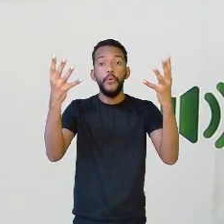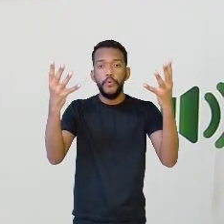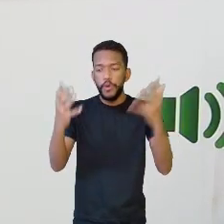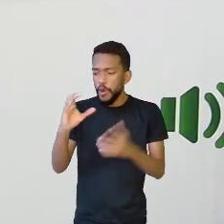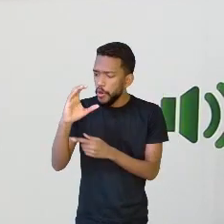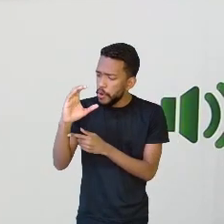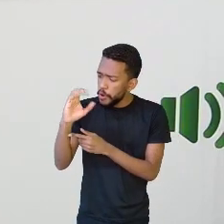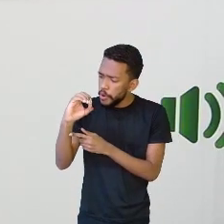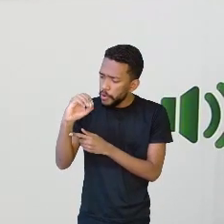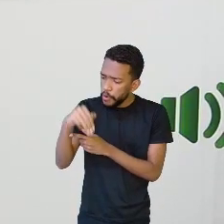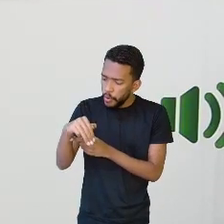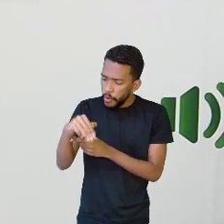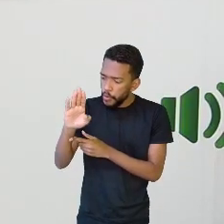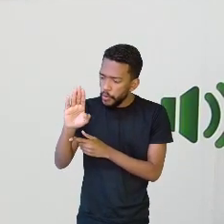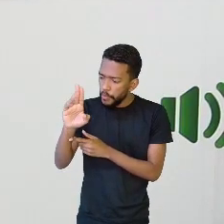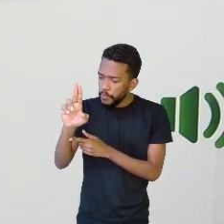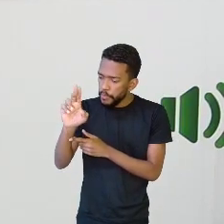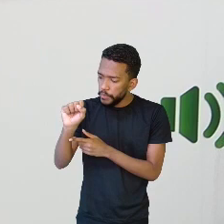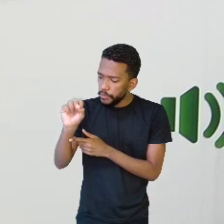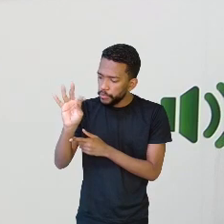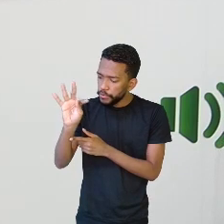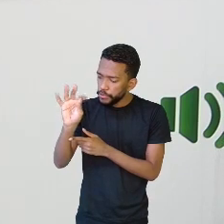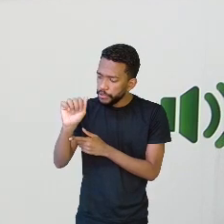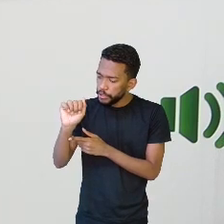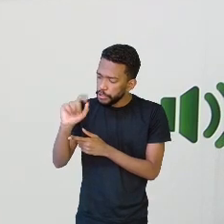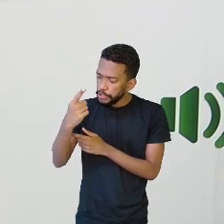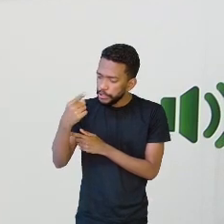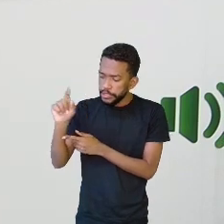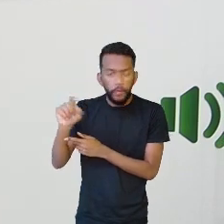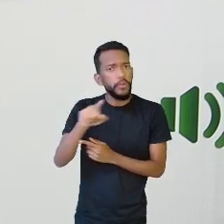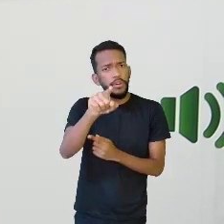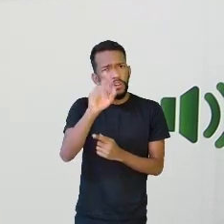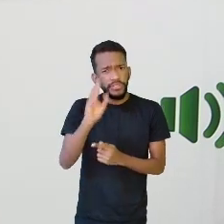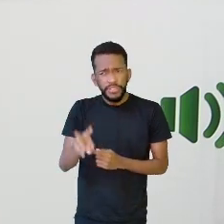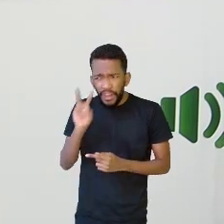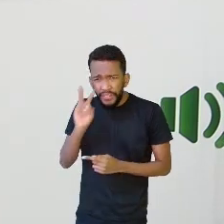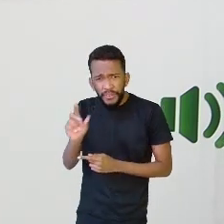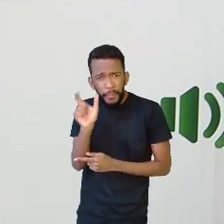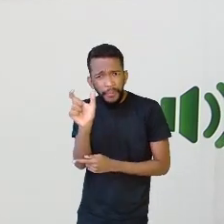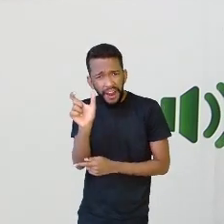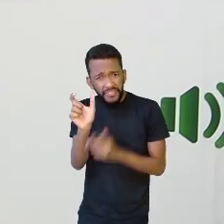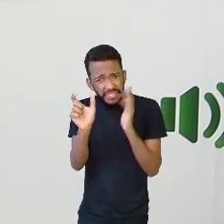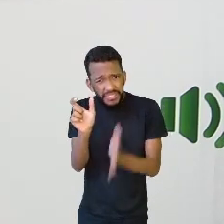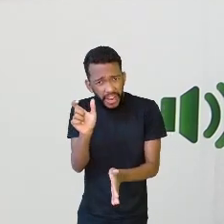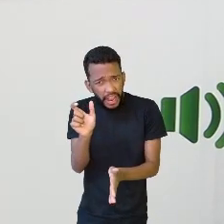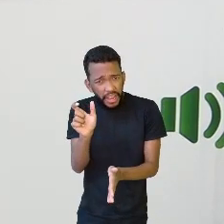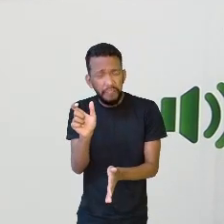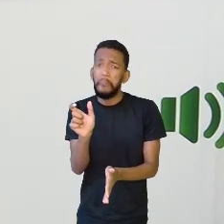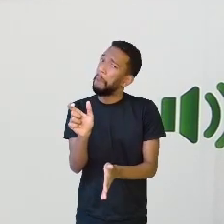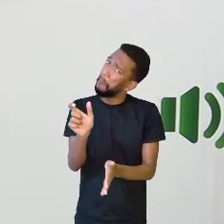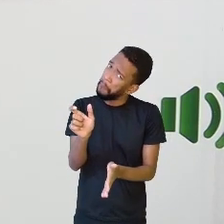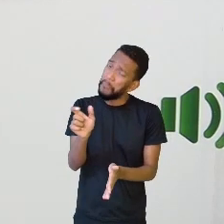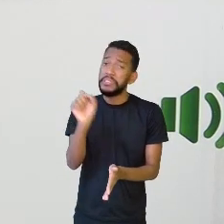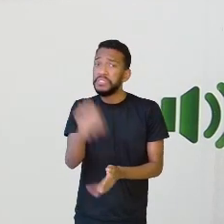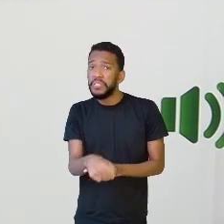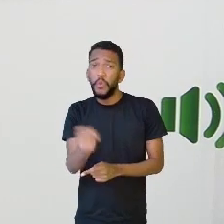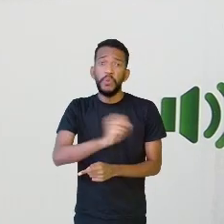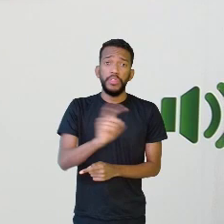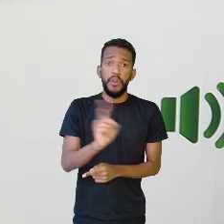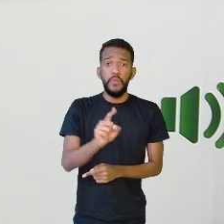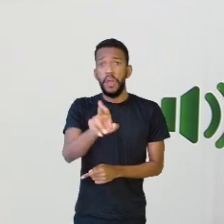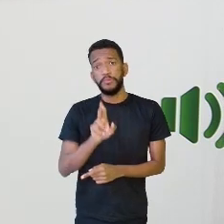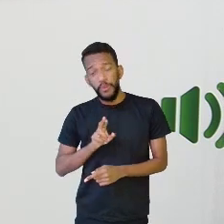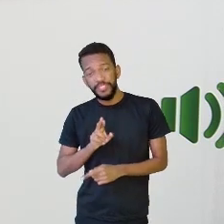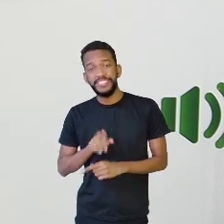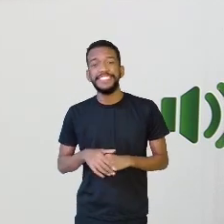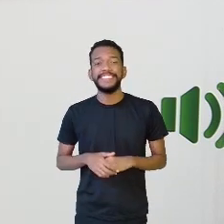Combustão. Pois é, vocês já ouviram falar nessa palavra? Já ouviram isso em algum lugar? Sim ou não?